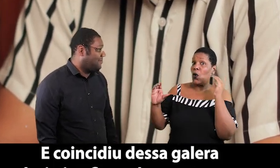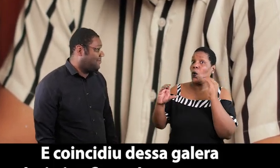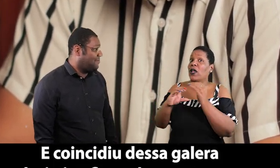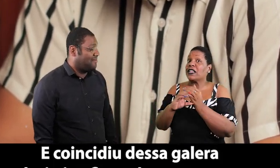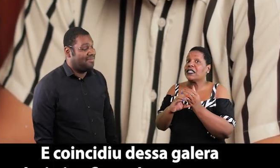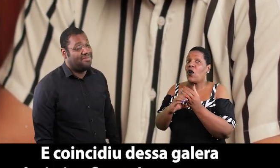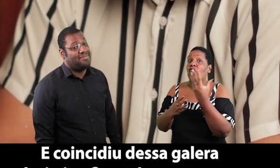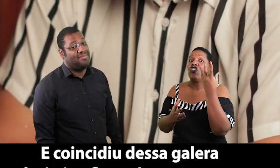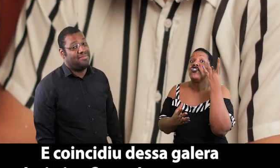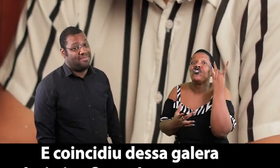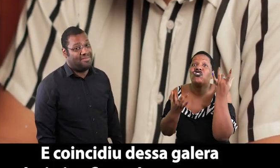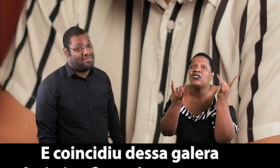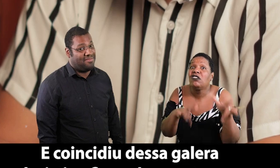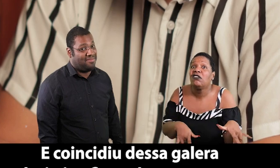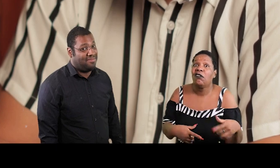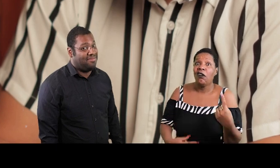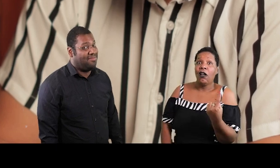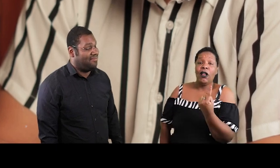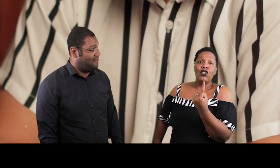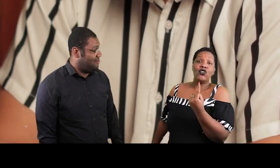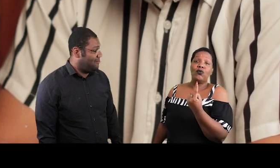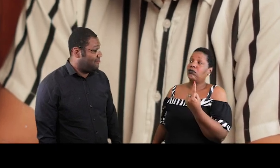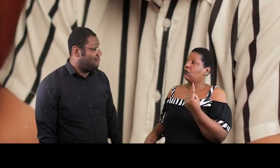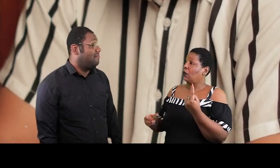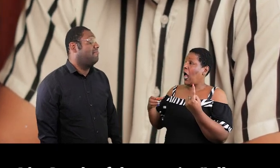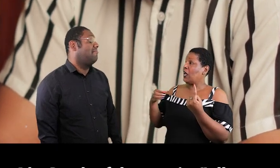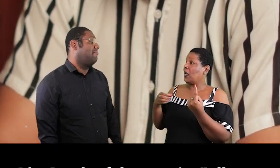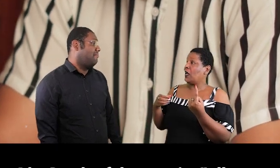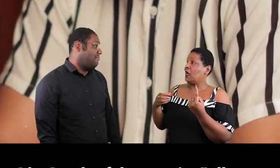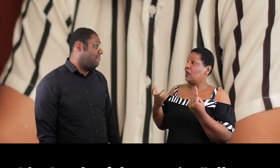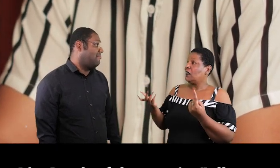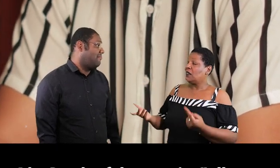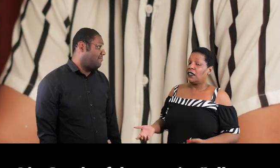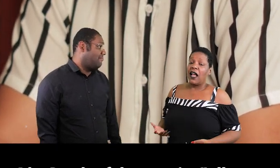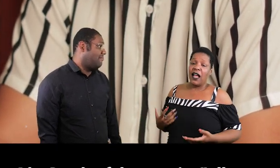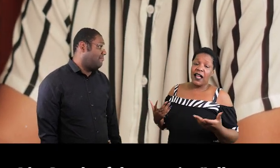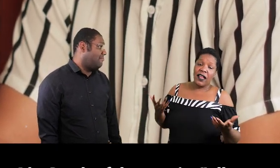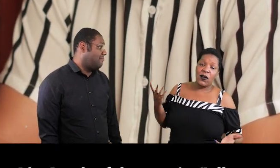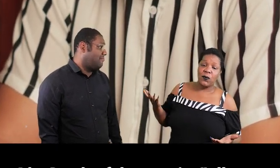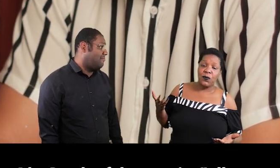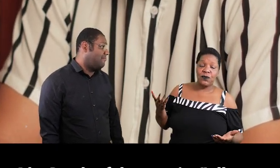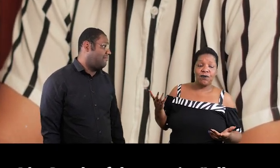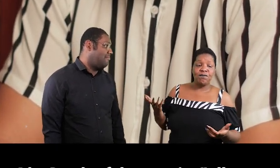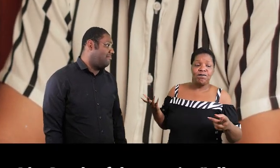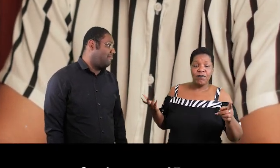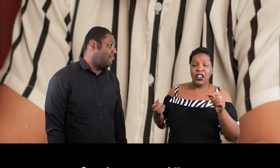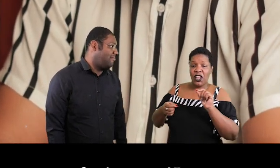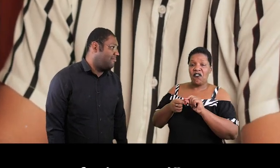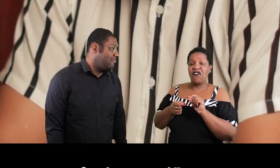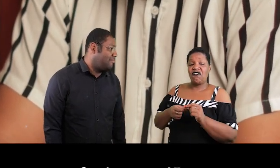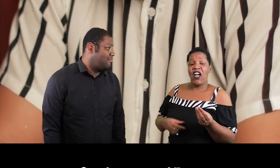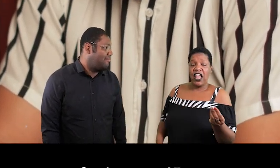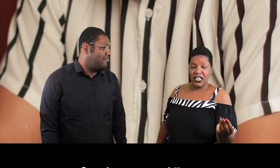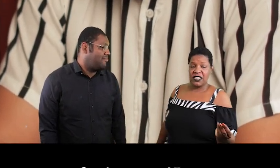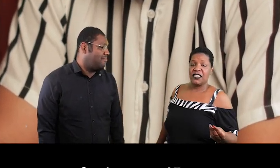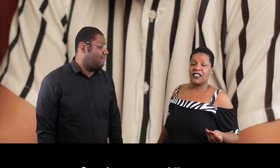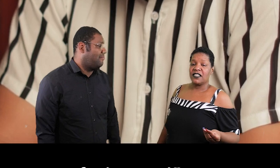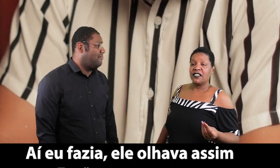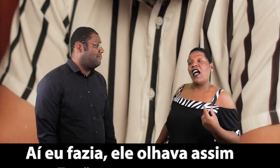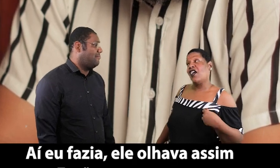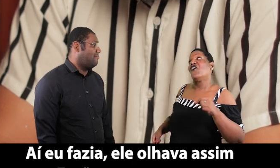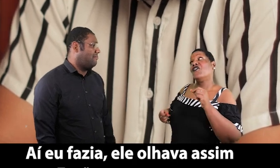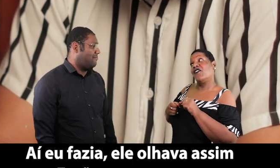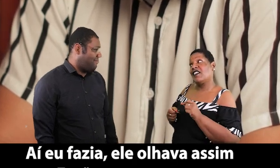desistir e ficar só eu na turma. Aí o Sandro falava assim, olha, faz isso aqui.